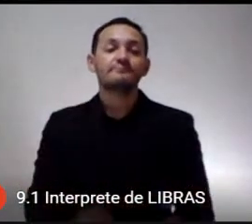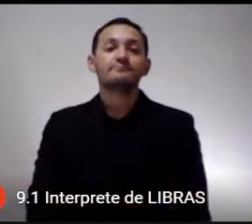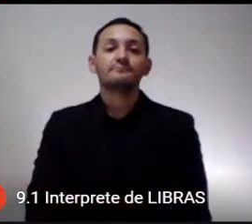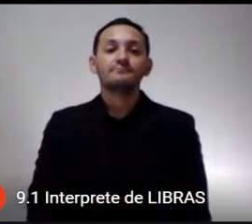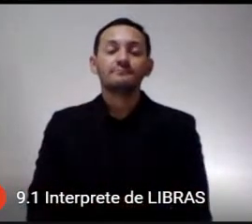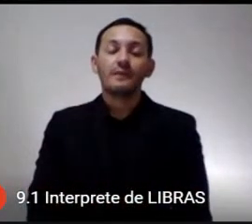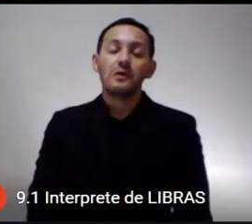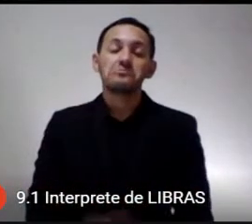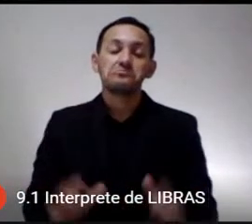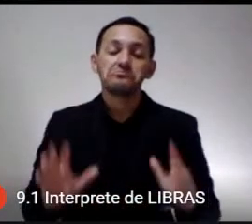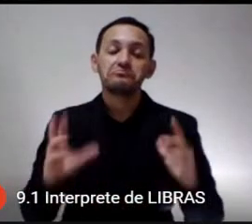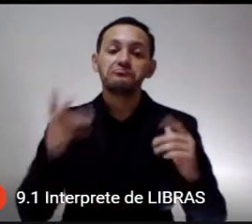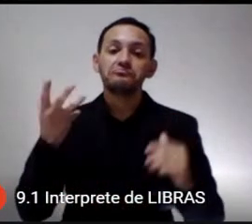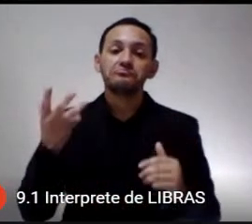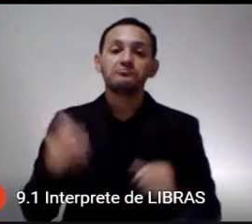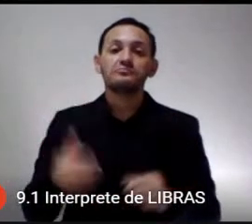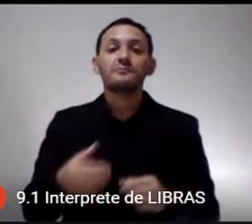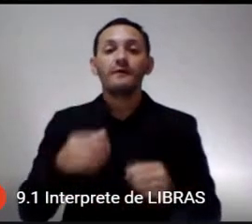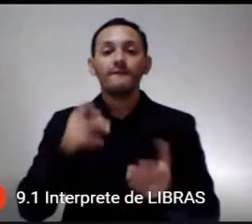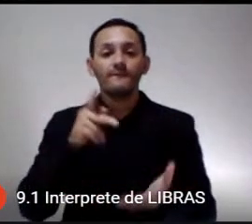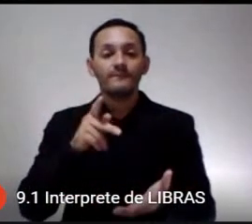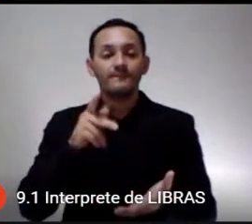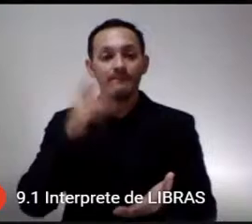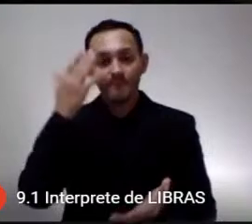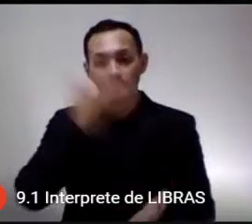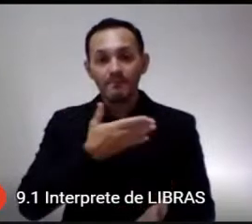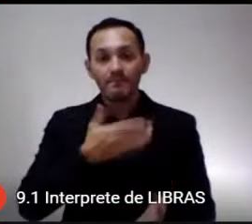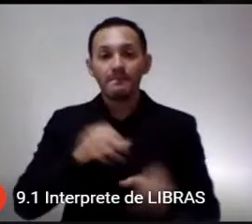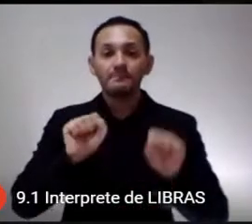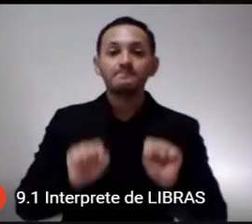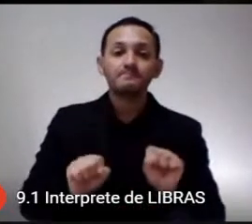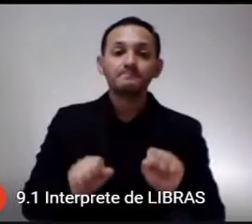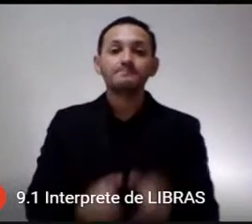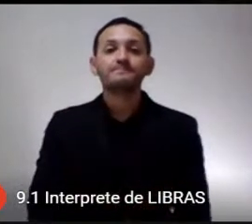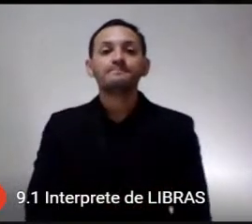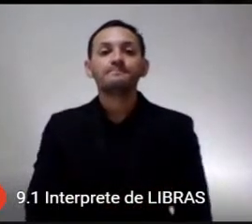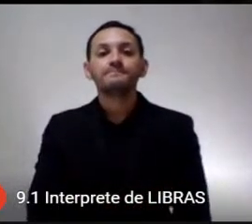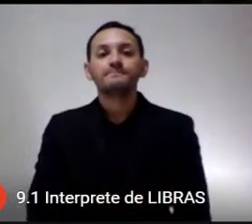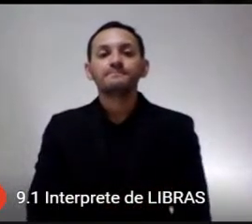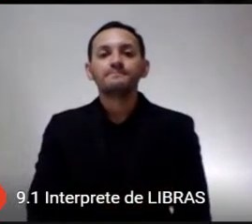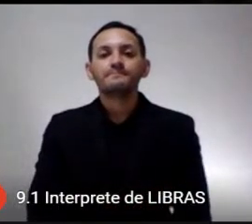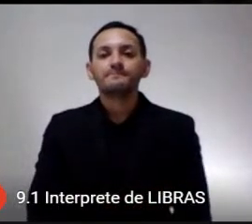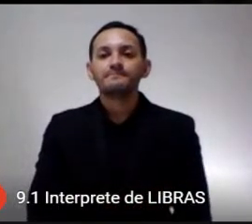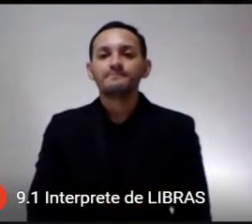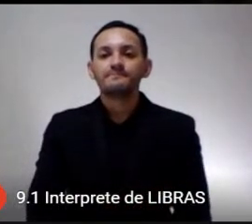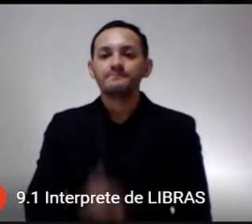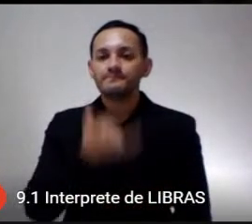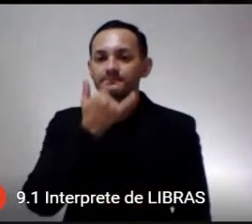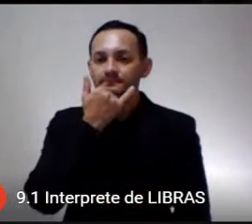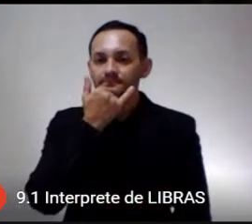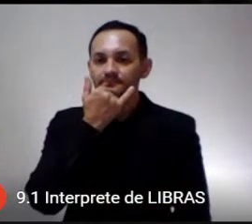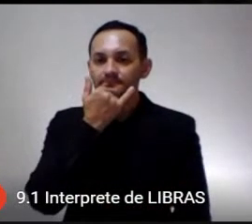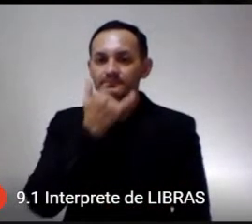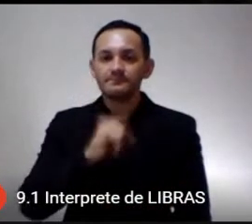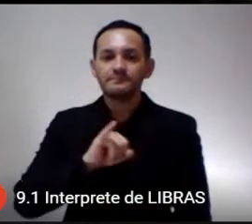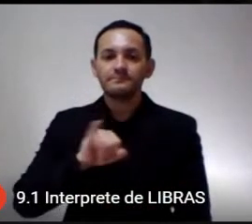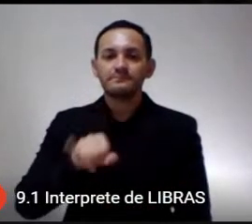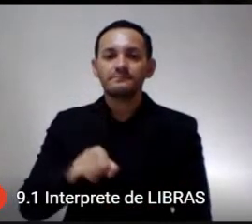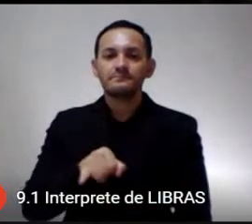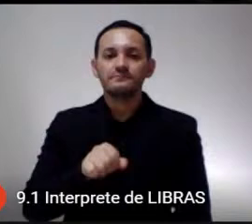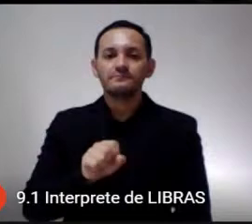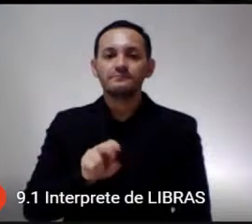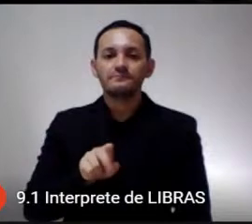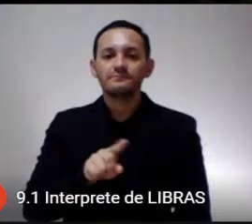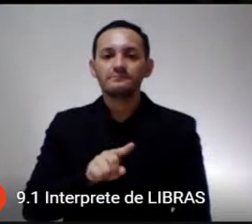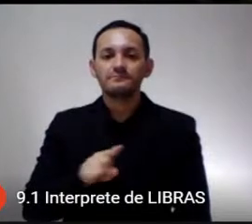concreto que possa... O desembargador, eu vou fazer igual o senhor sugere de vez em quando. Alguém poderia pedir vice